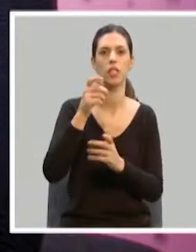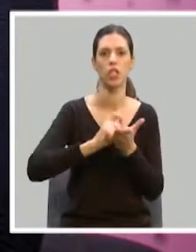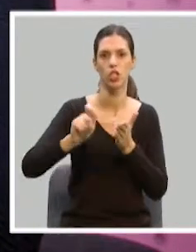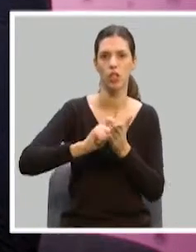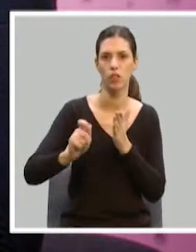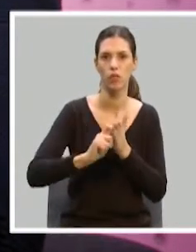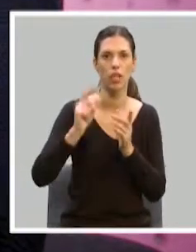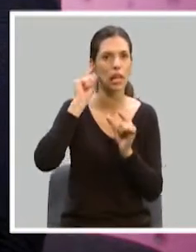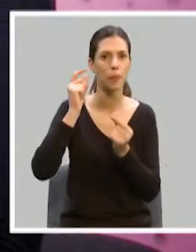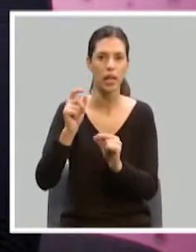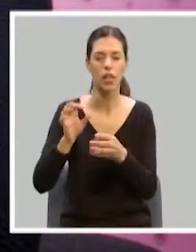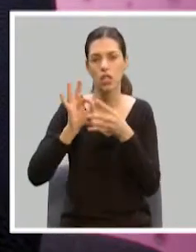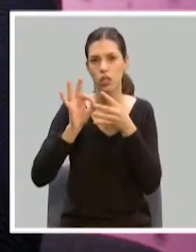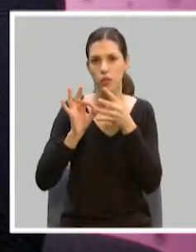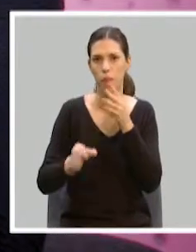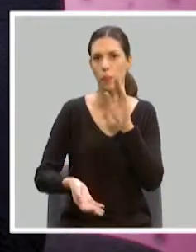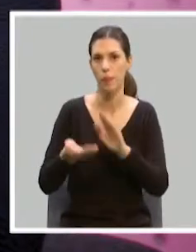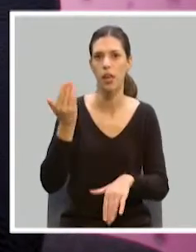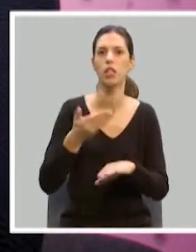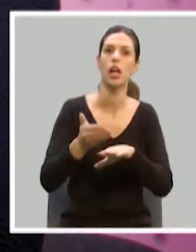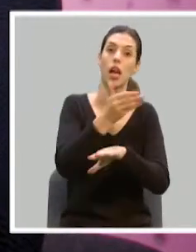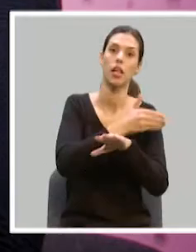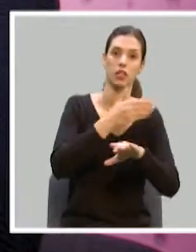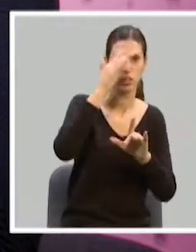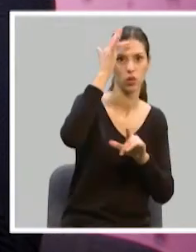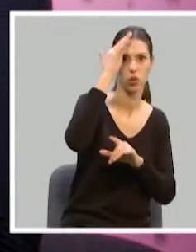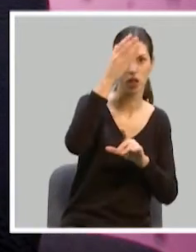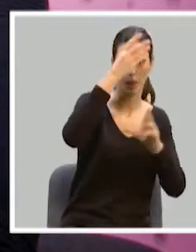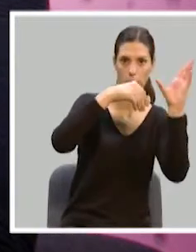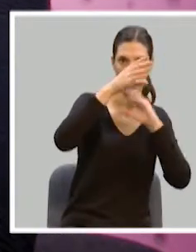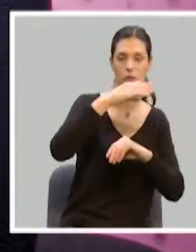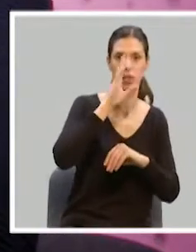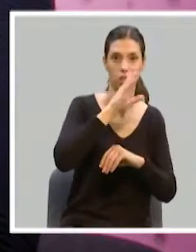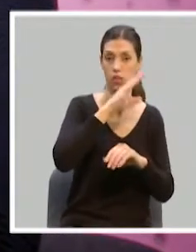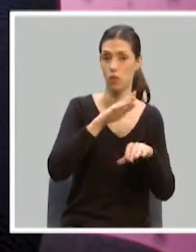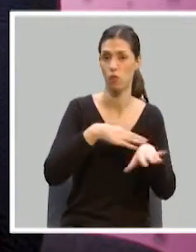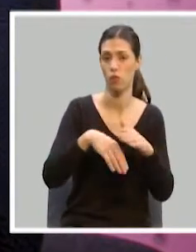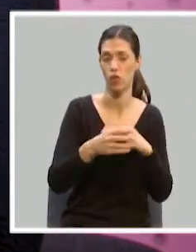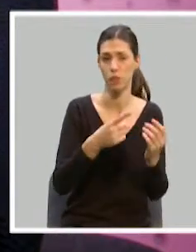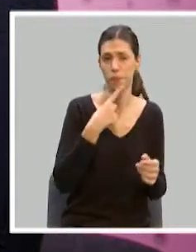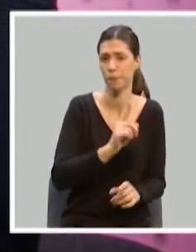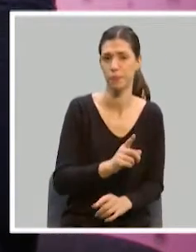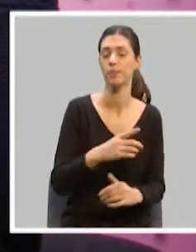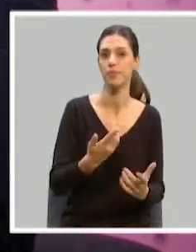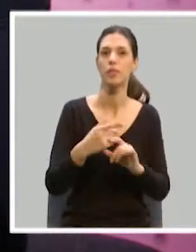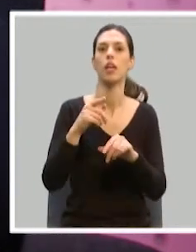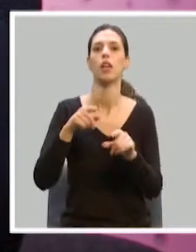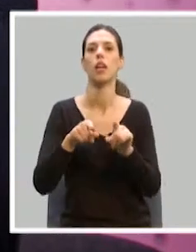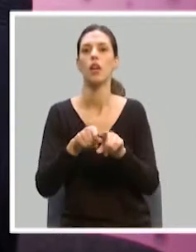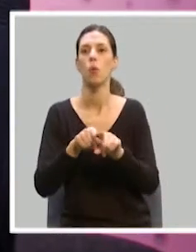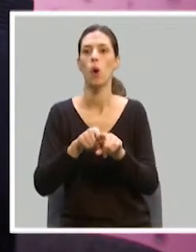rádio que temos que ser muito mais descritivo que aquelas coisas que uma pessoa aprende na teoria mas que não fazendo não percebe que ter que